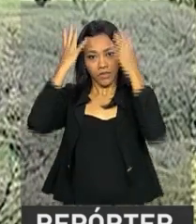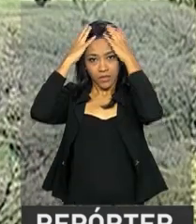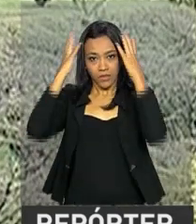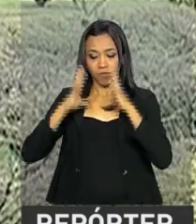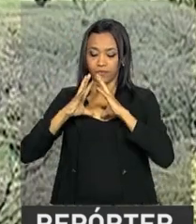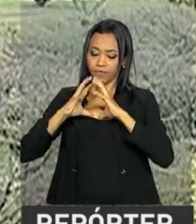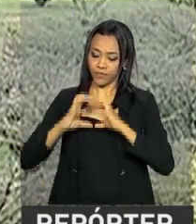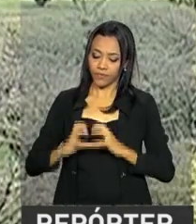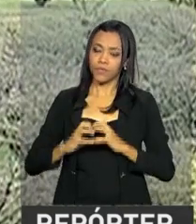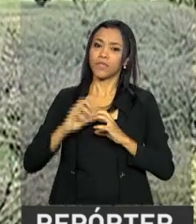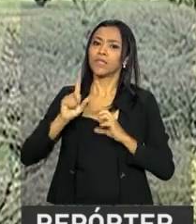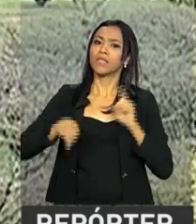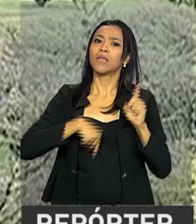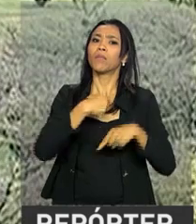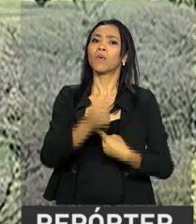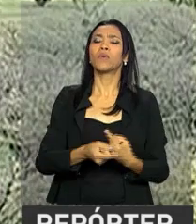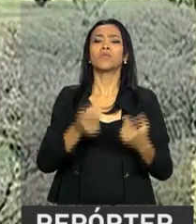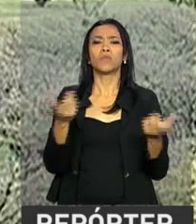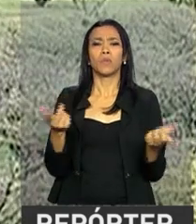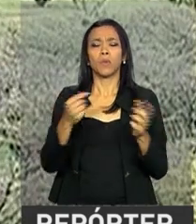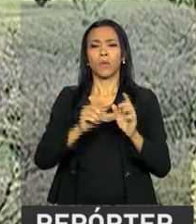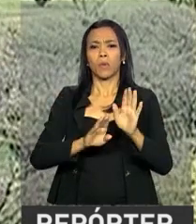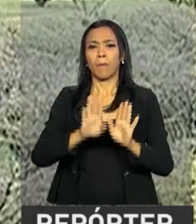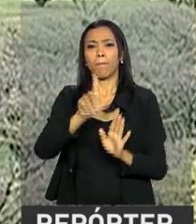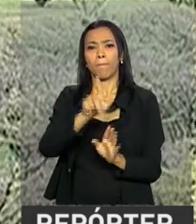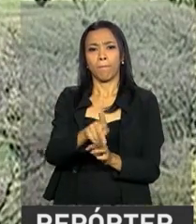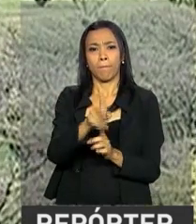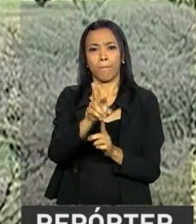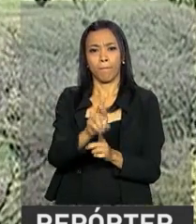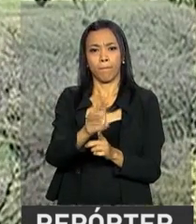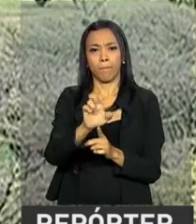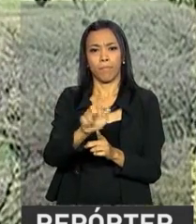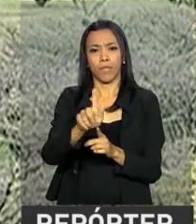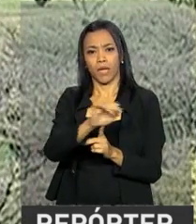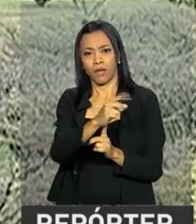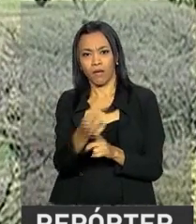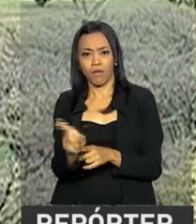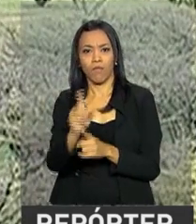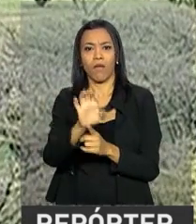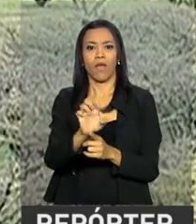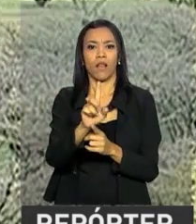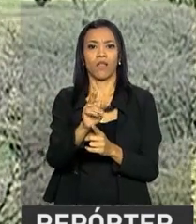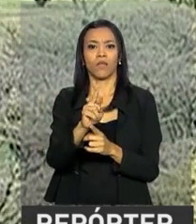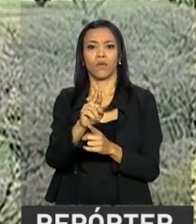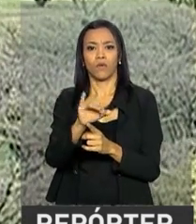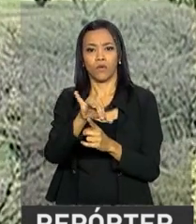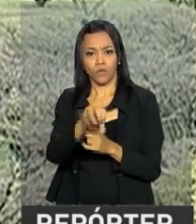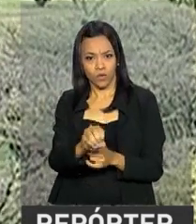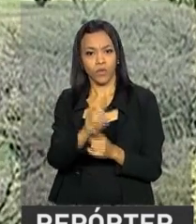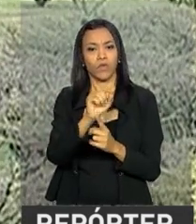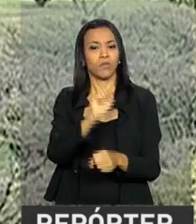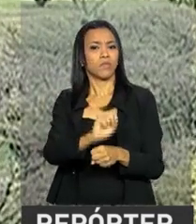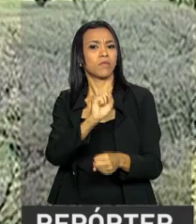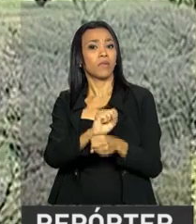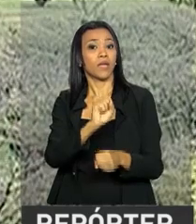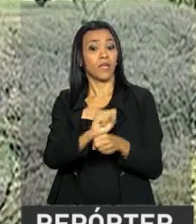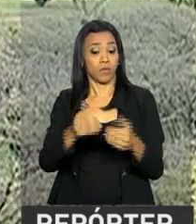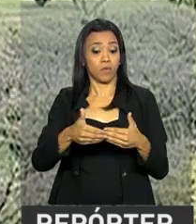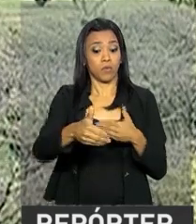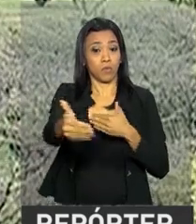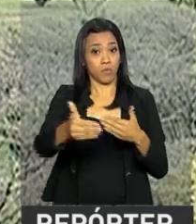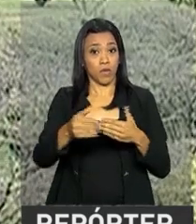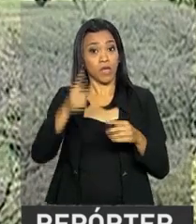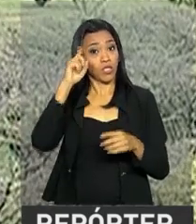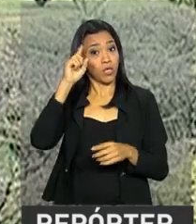eletrônico, que vai definir a empresa que vai fornecer os produtos ao Ministério da Saúde, está previsto para o dia 1º